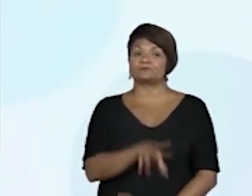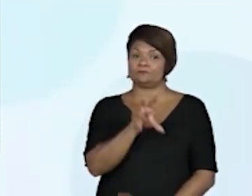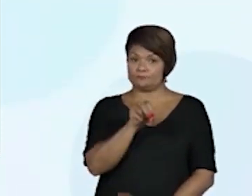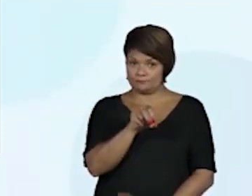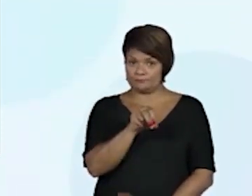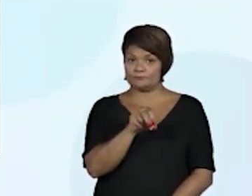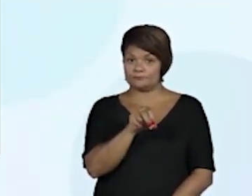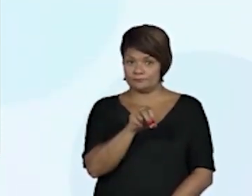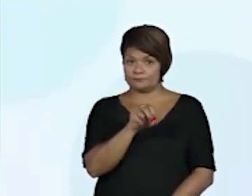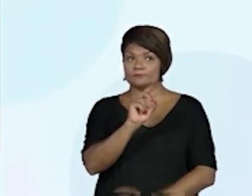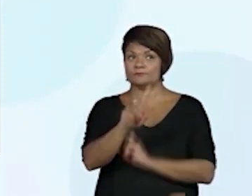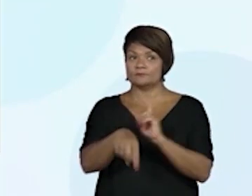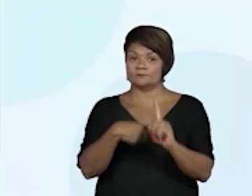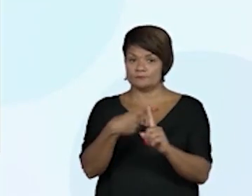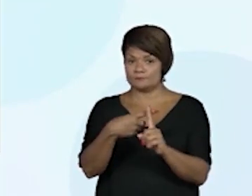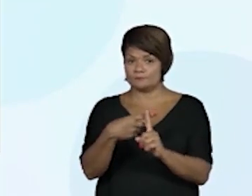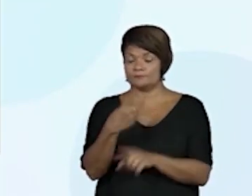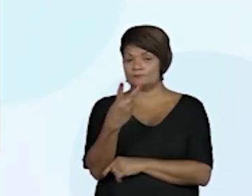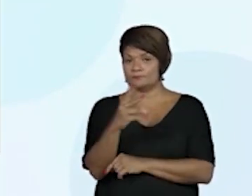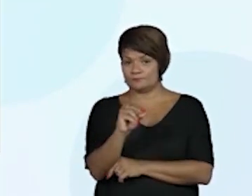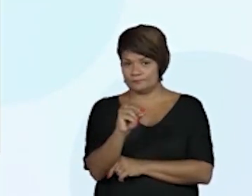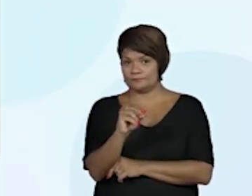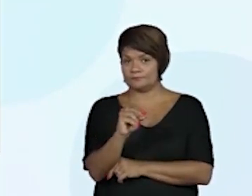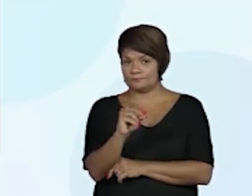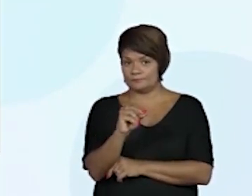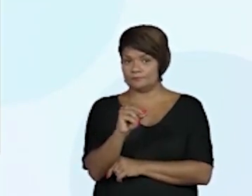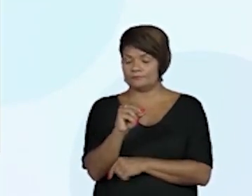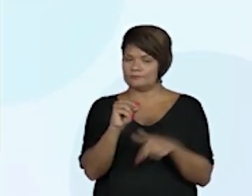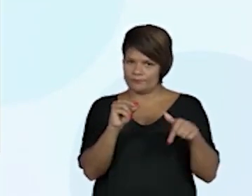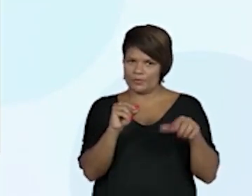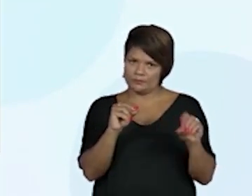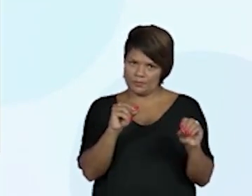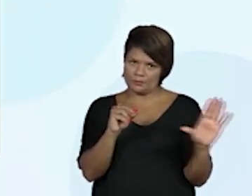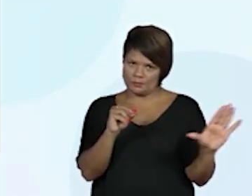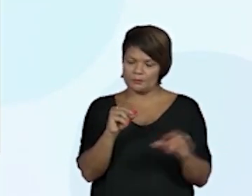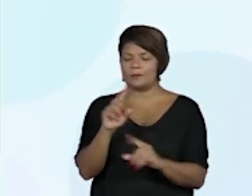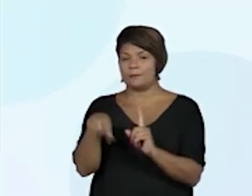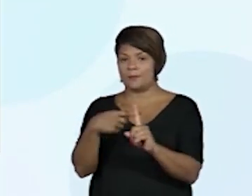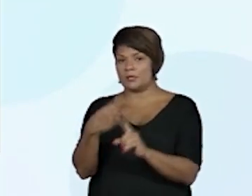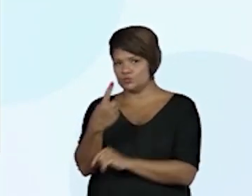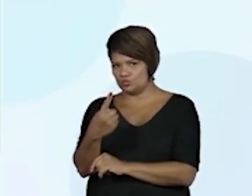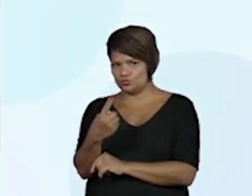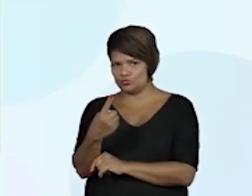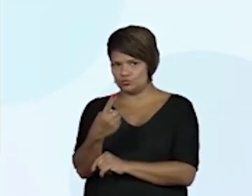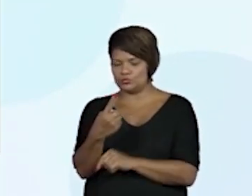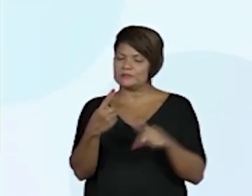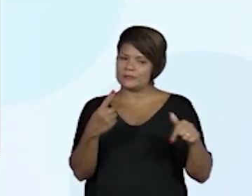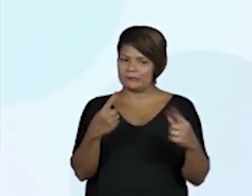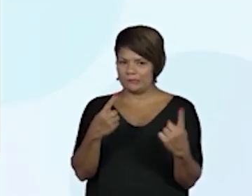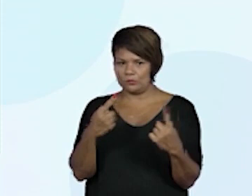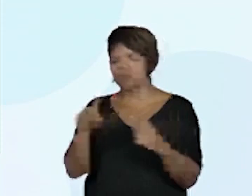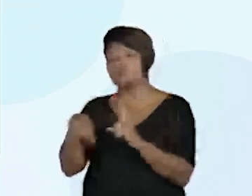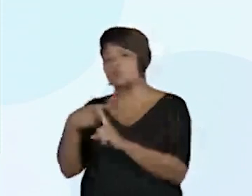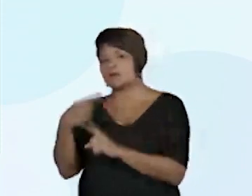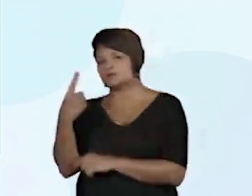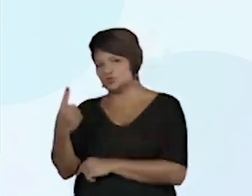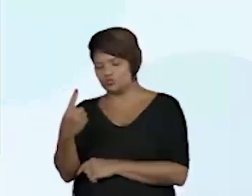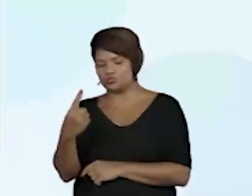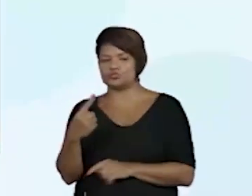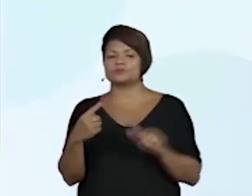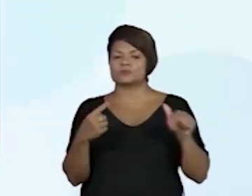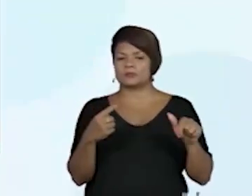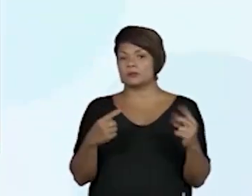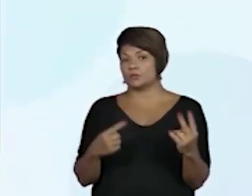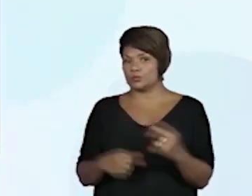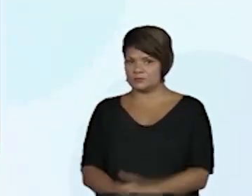50. 50. Mais 20. Mais 20. Mais um. Mais um.